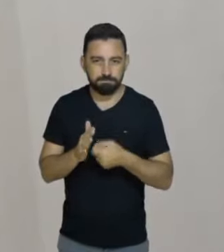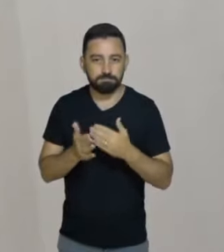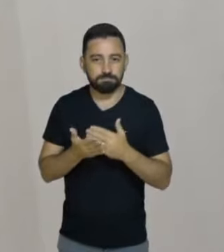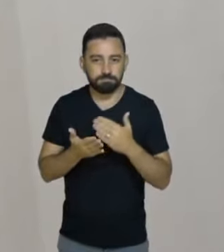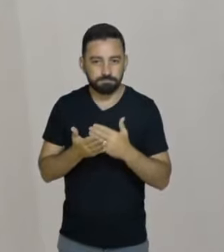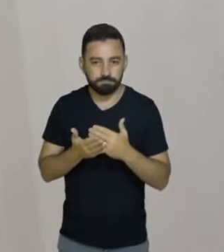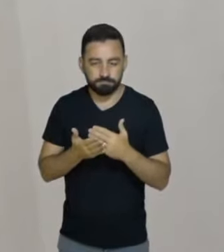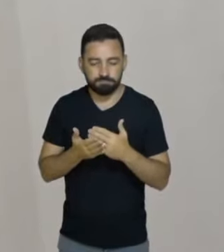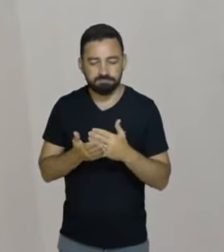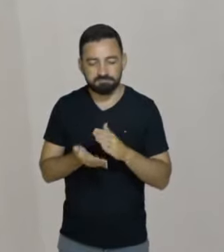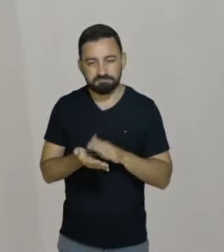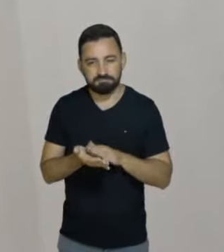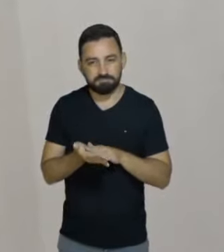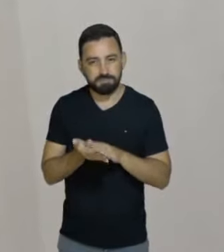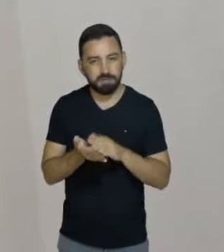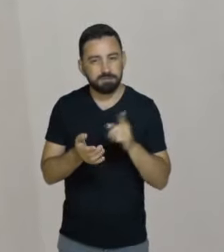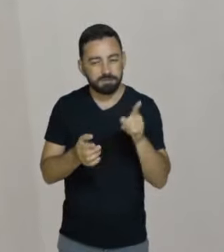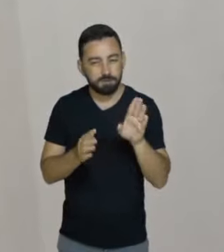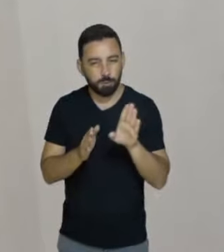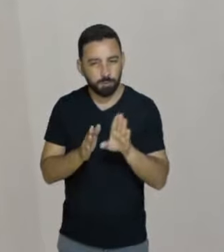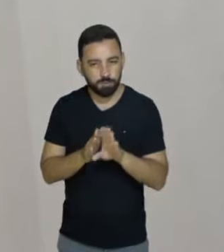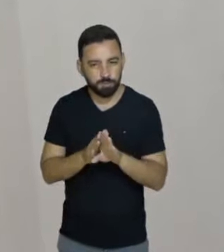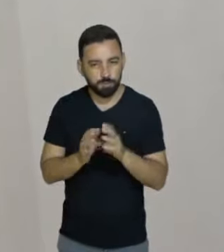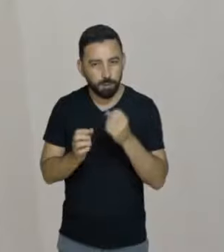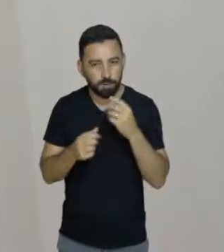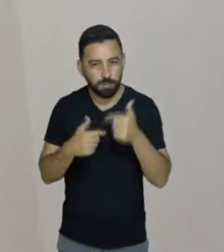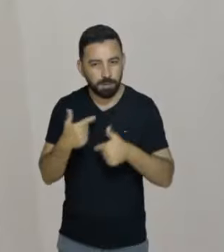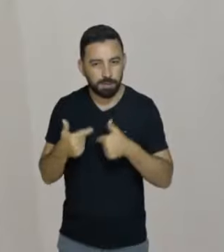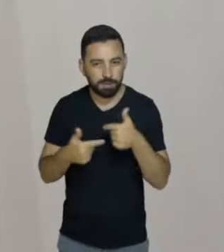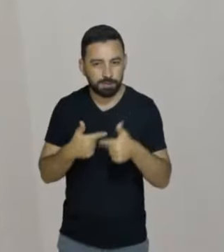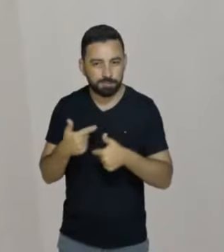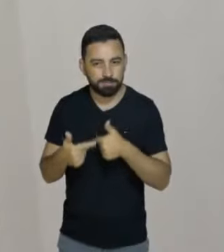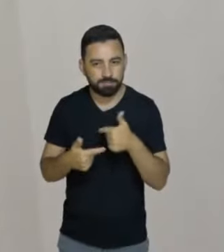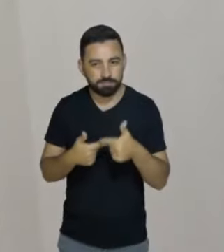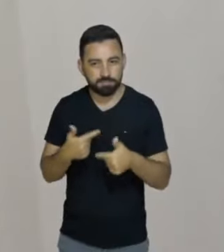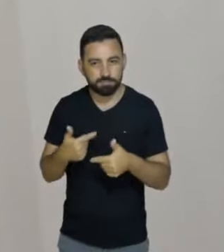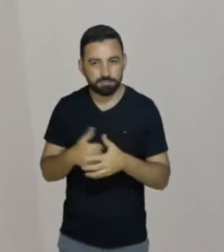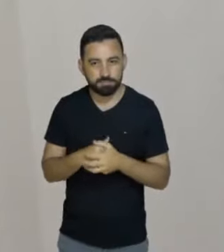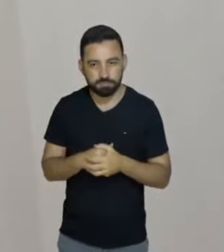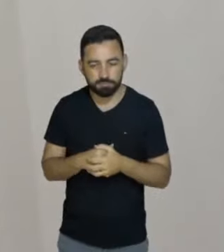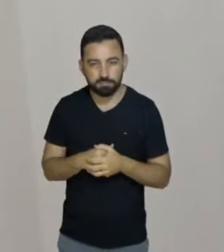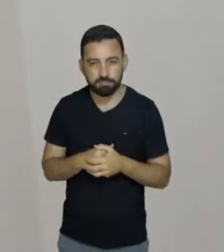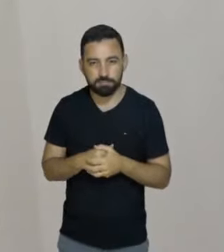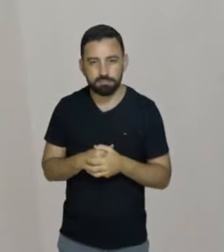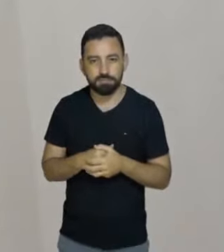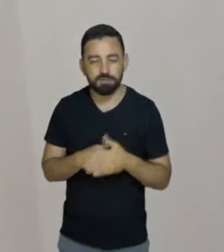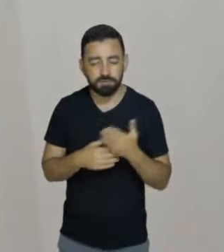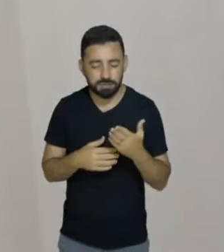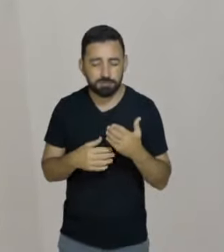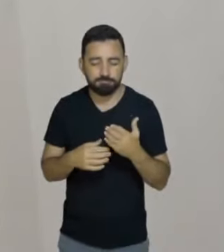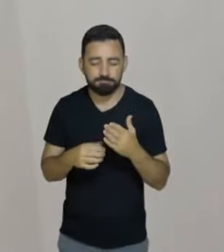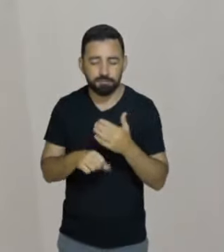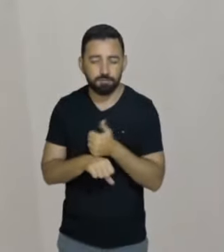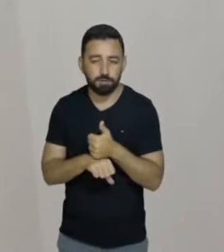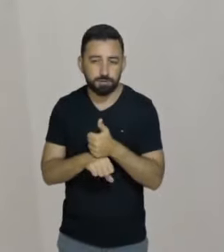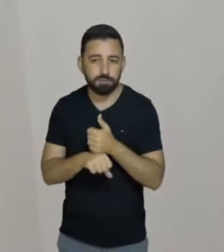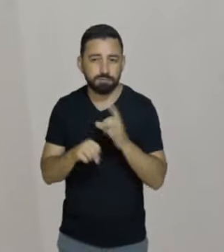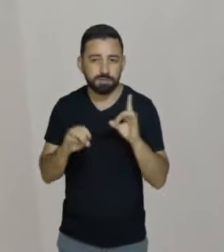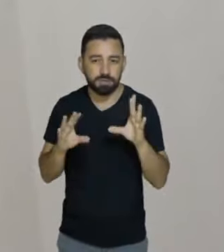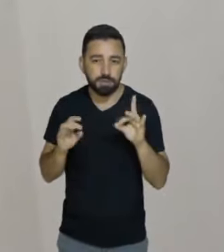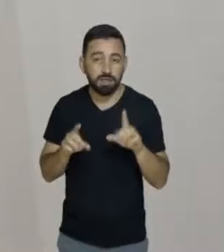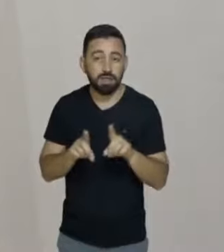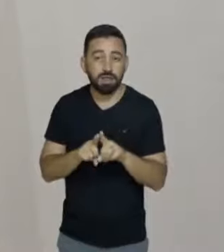Então, parabéns, bom trabalho. Sei que a suplência está sendo ocupada por um grande profissional, bem como também